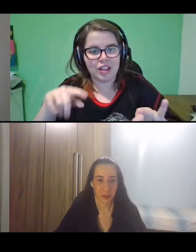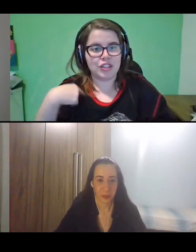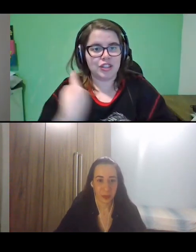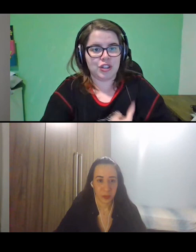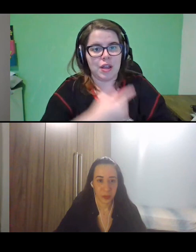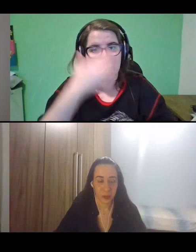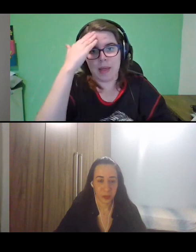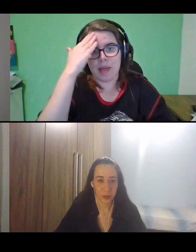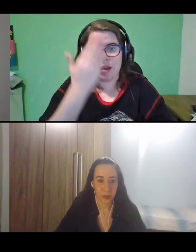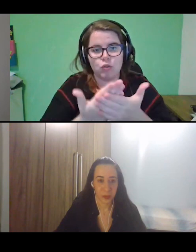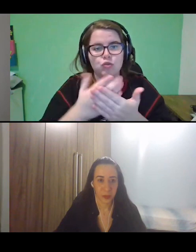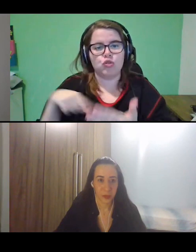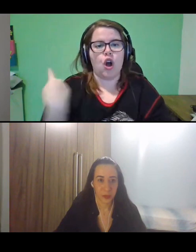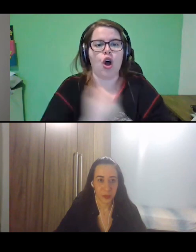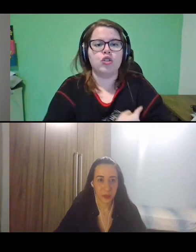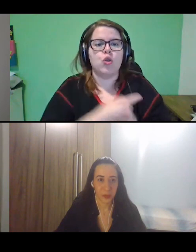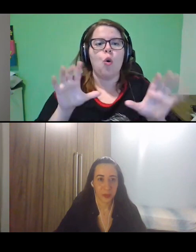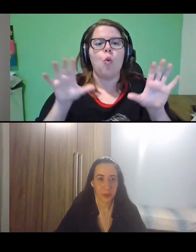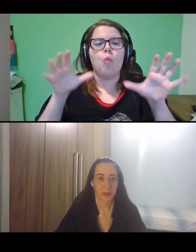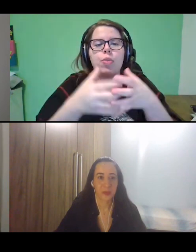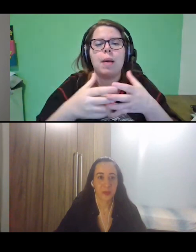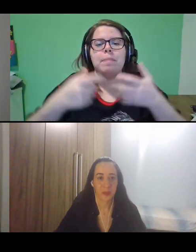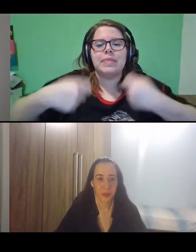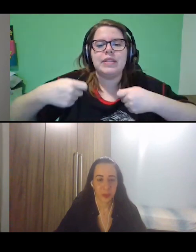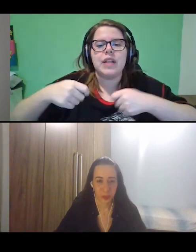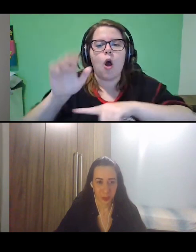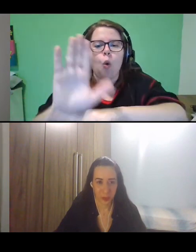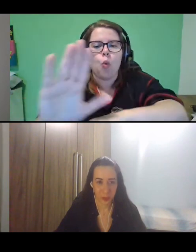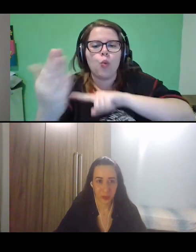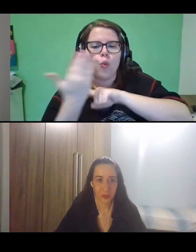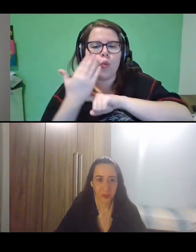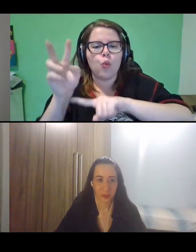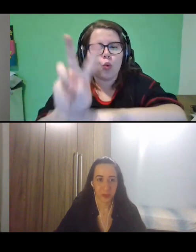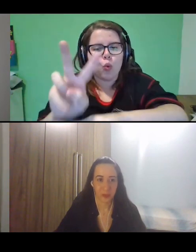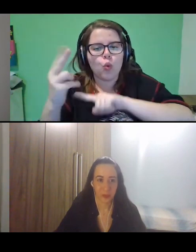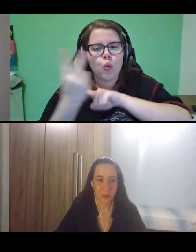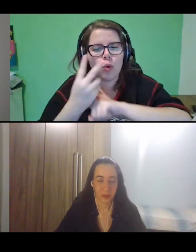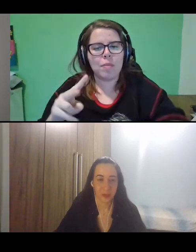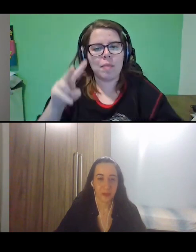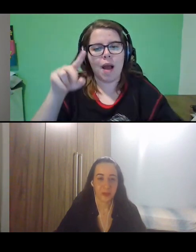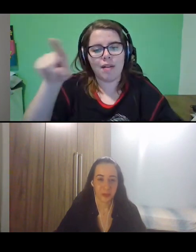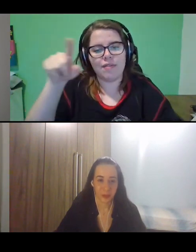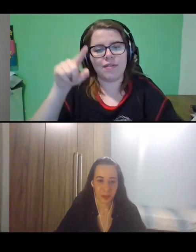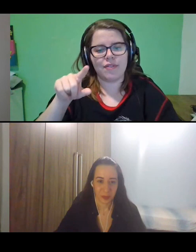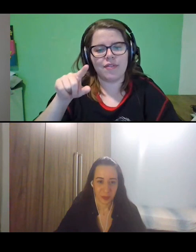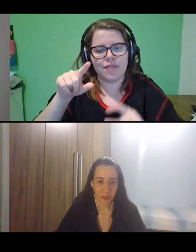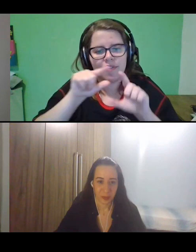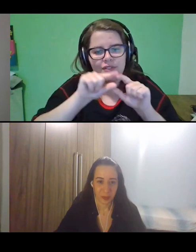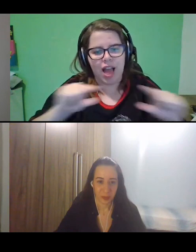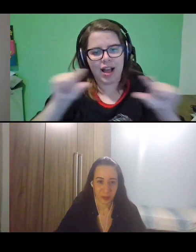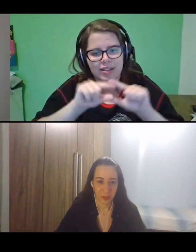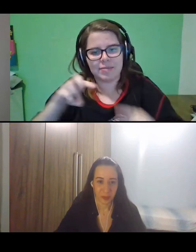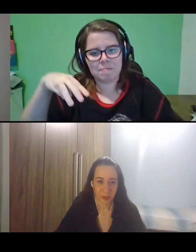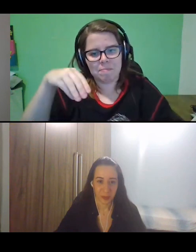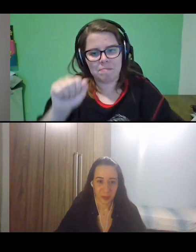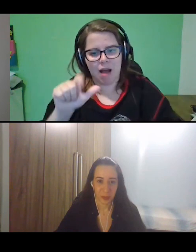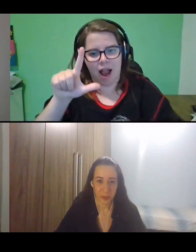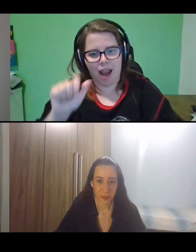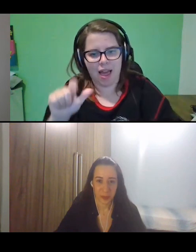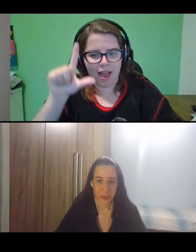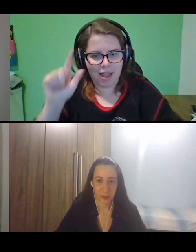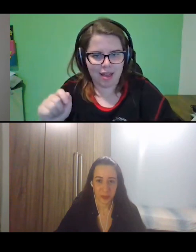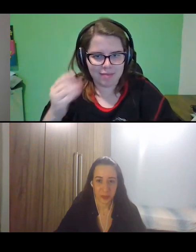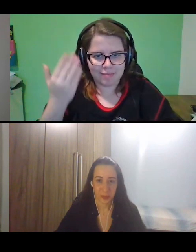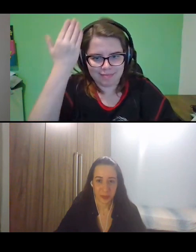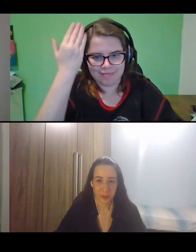Acredito que somos uma comunidade que devemos cuidar uns dos outros. Então, essa frase da Malala é para fechar e que